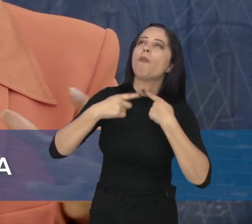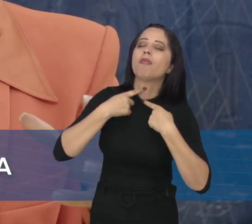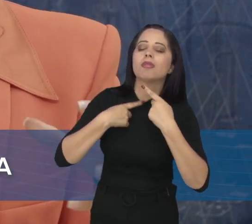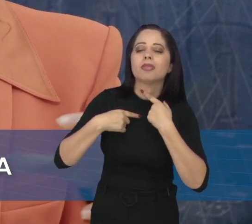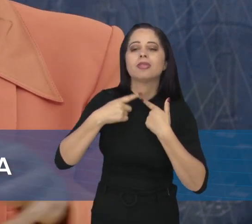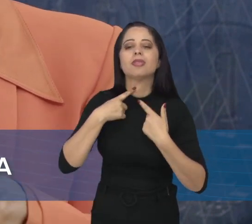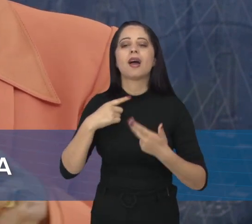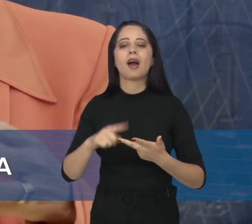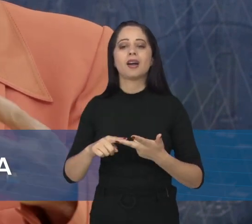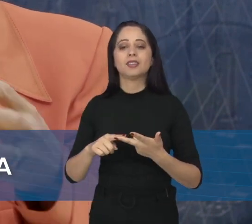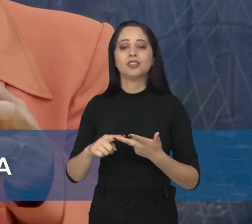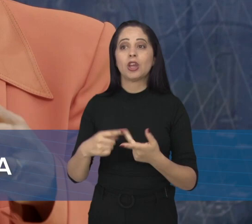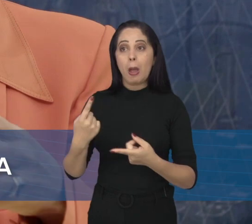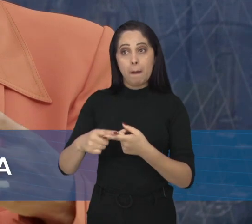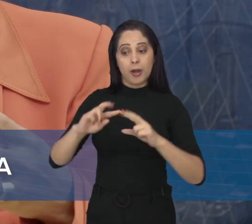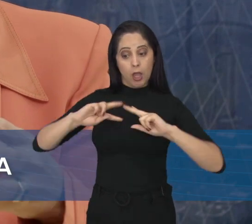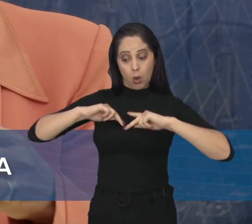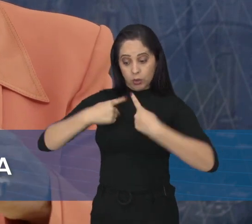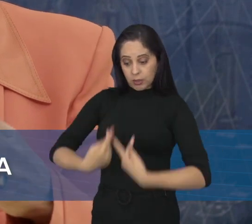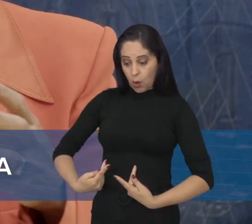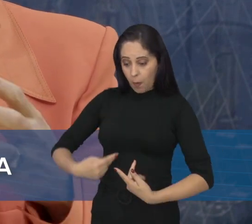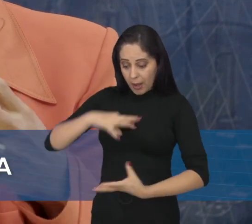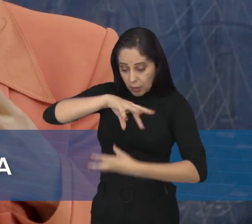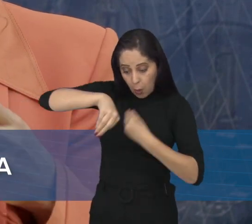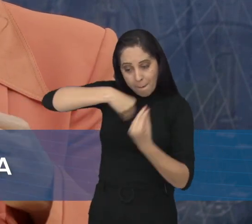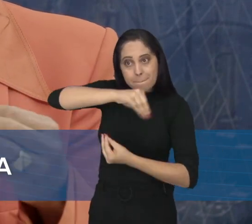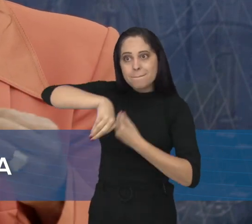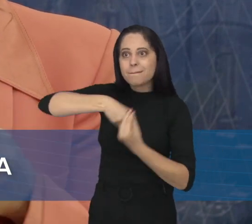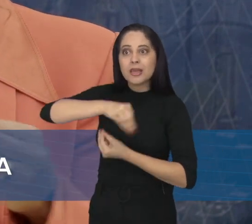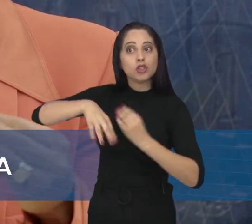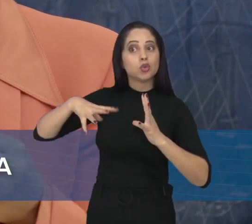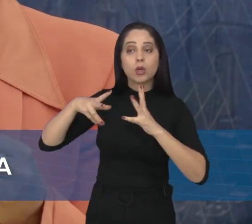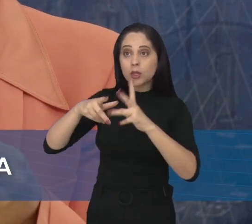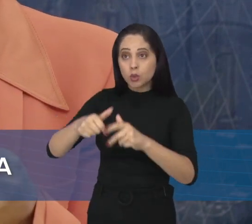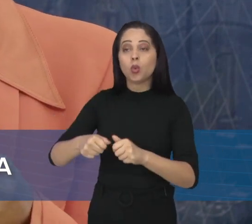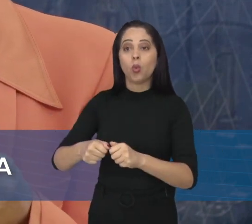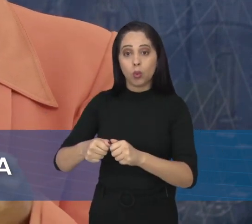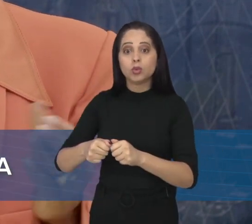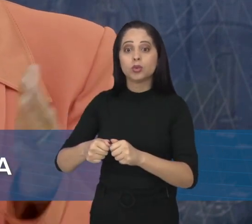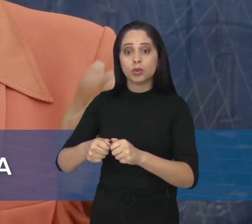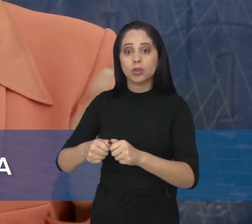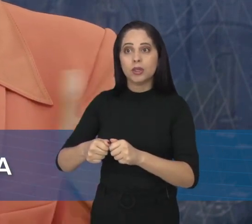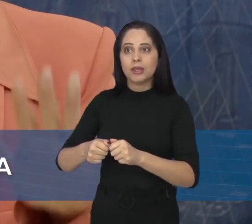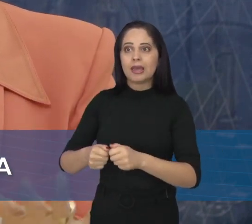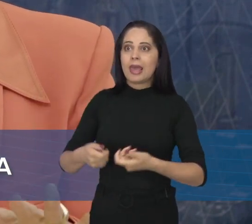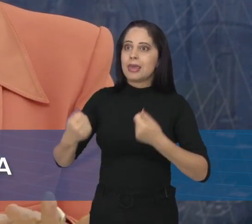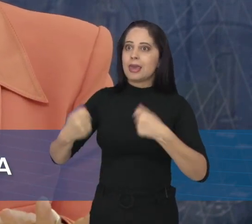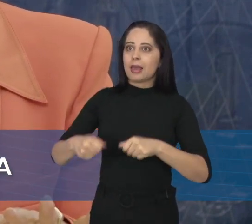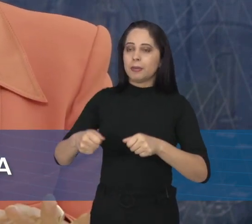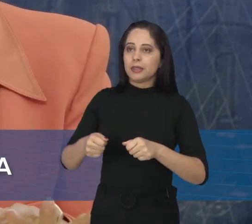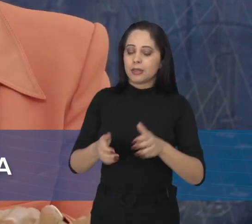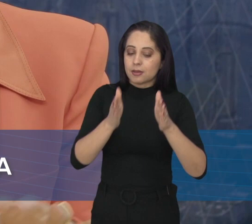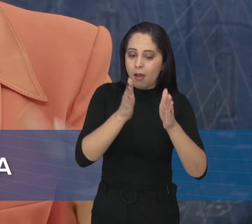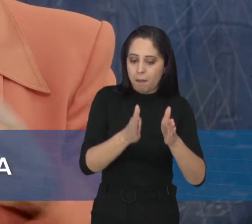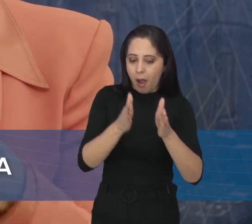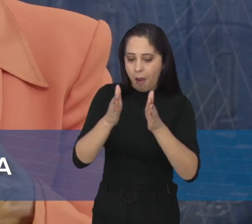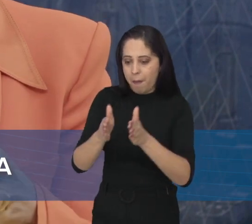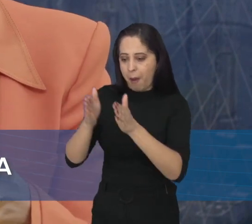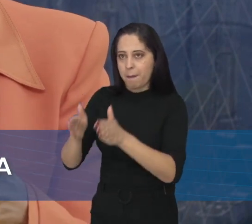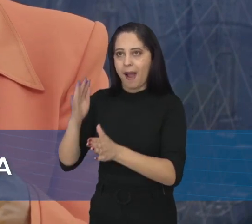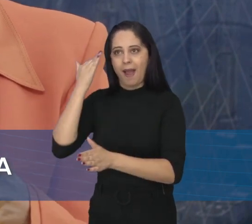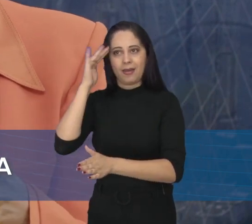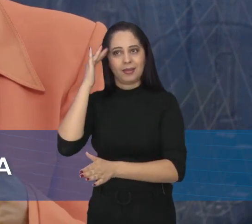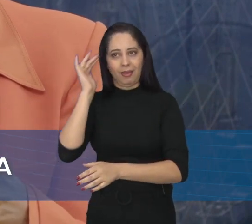porque a gente é uma mistura de coisas que às vezes a gente pedagogicamente precisa separar para entender, mas não